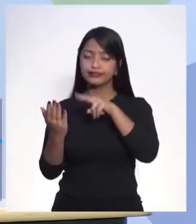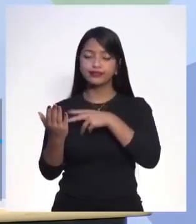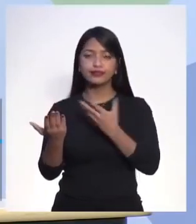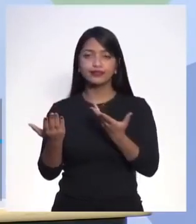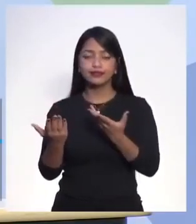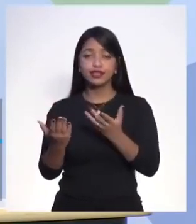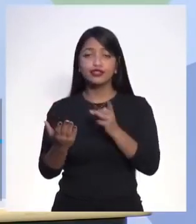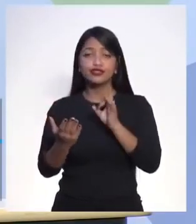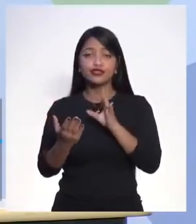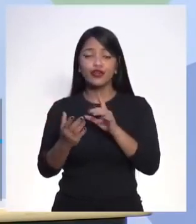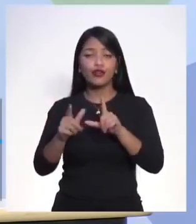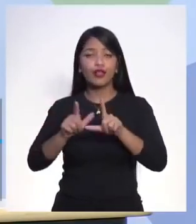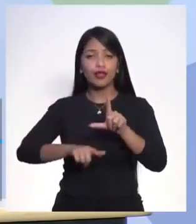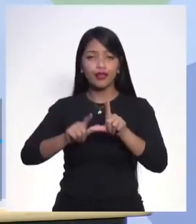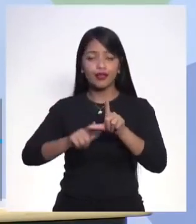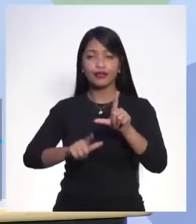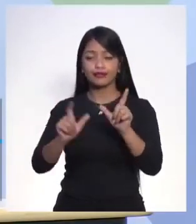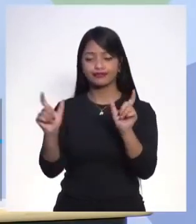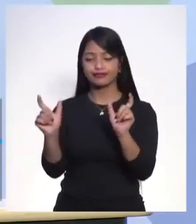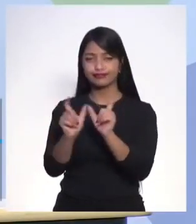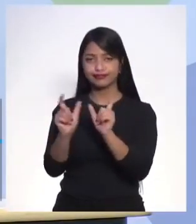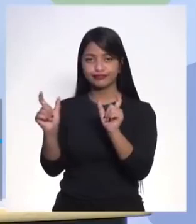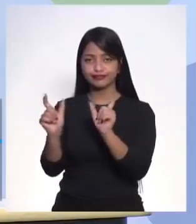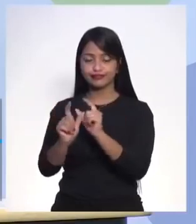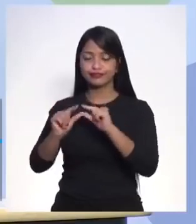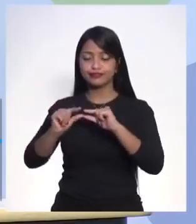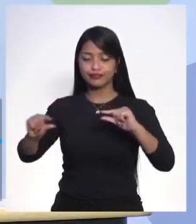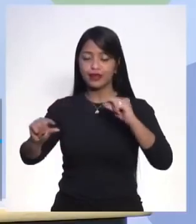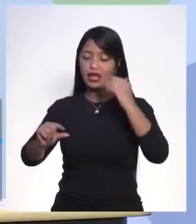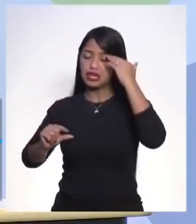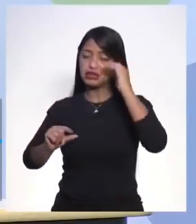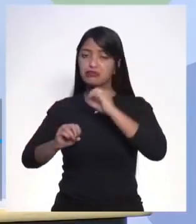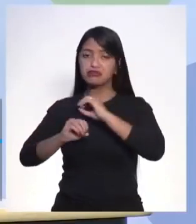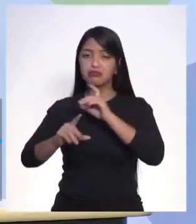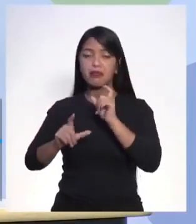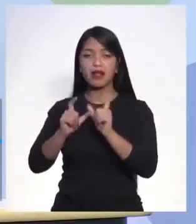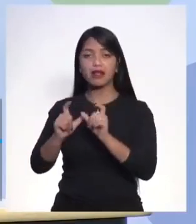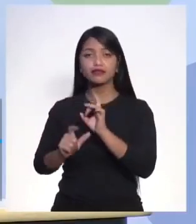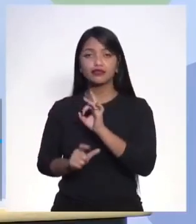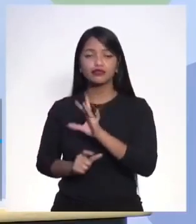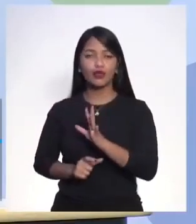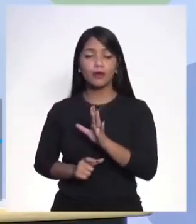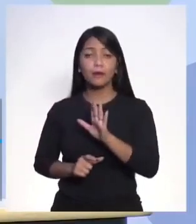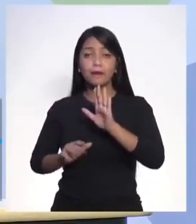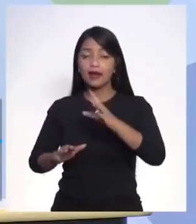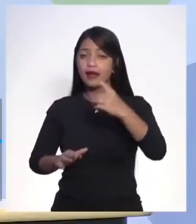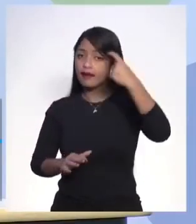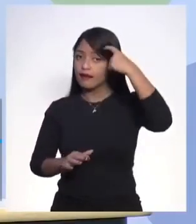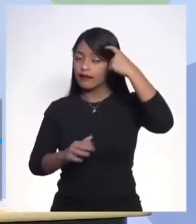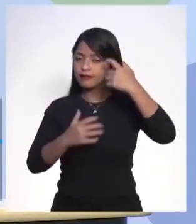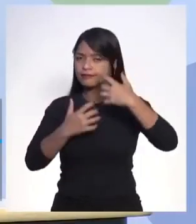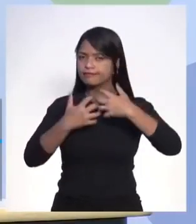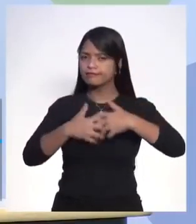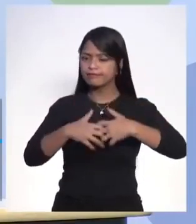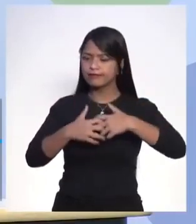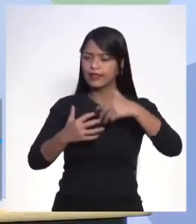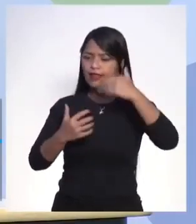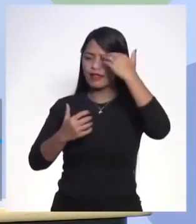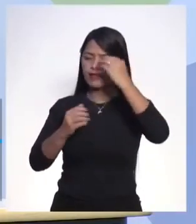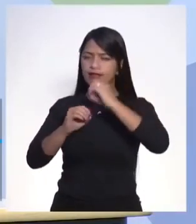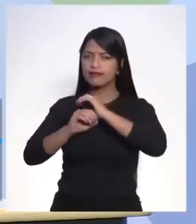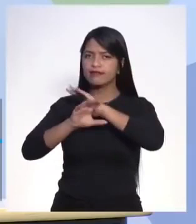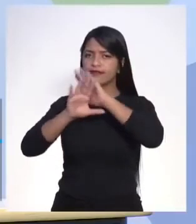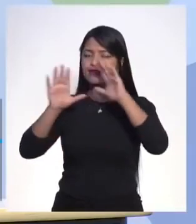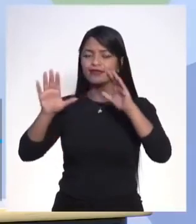aí as letrinhas, depois as sílabas, você forma palavras, mas você não entende o que aquilo representa